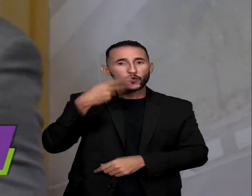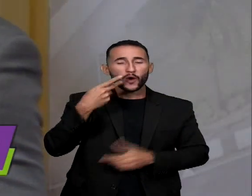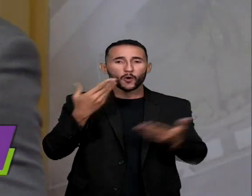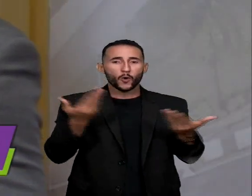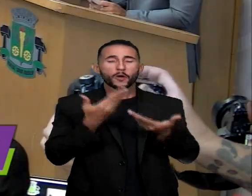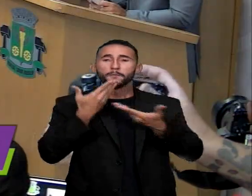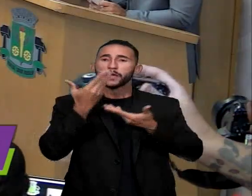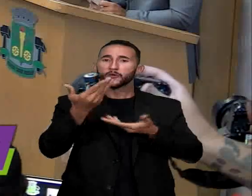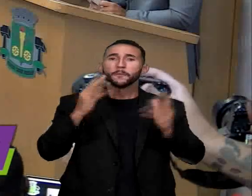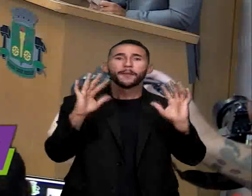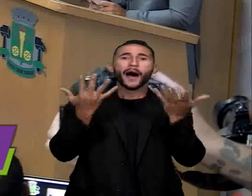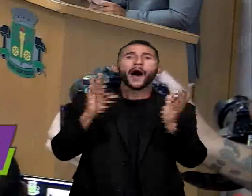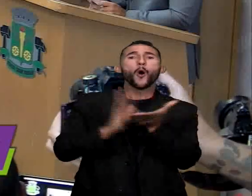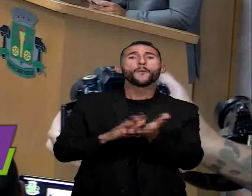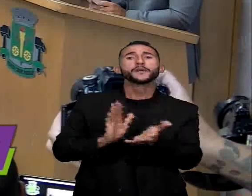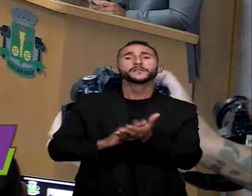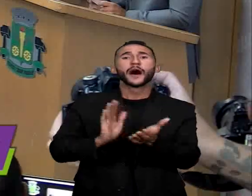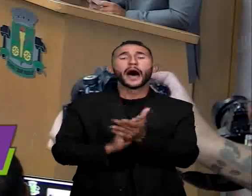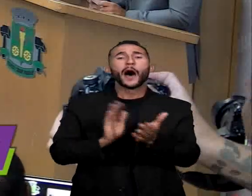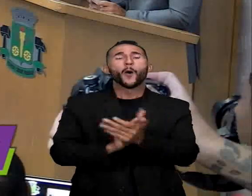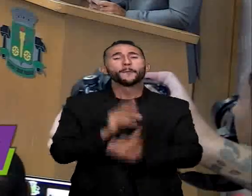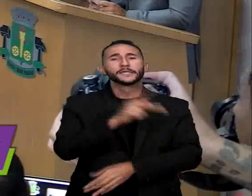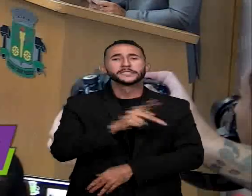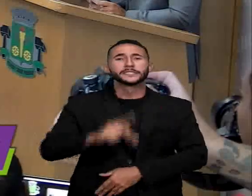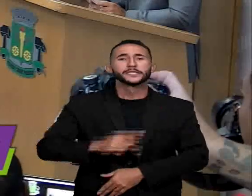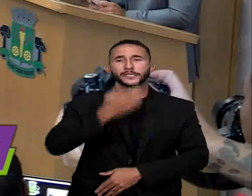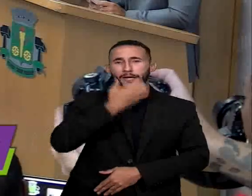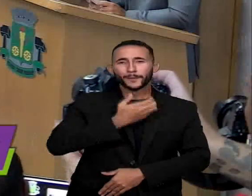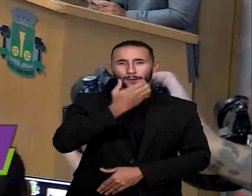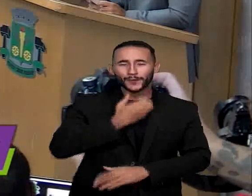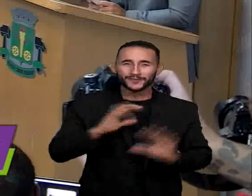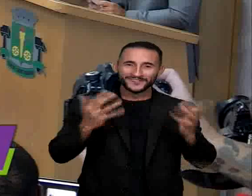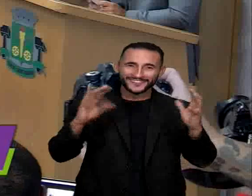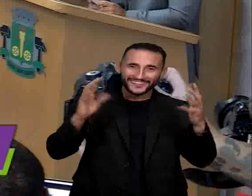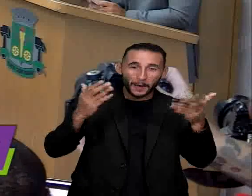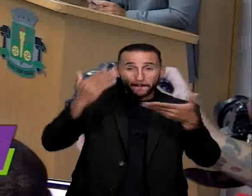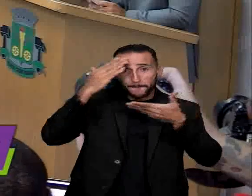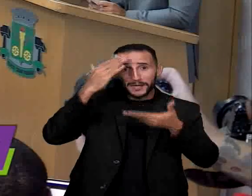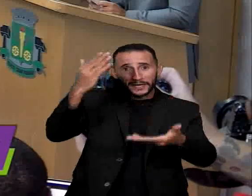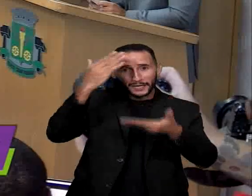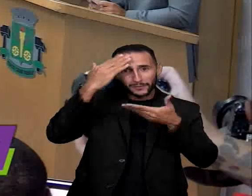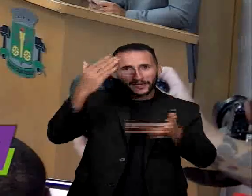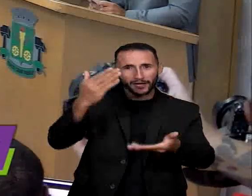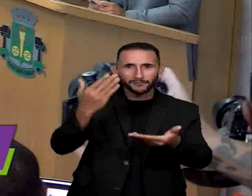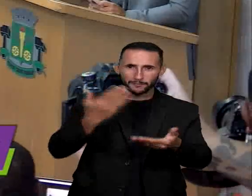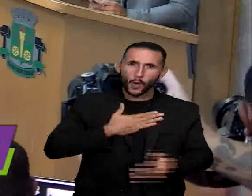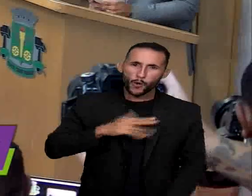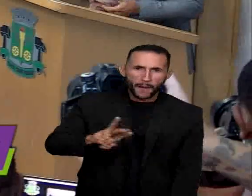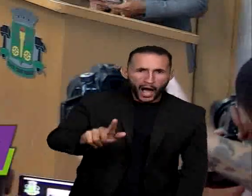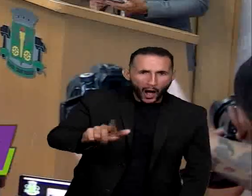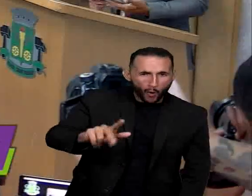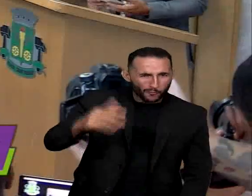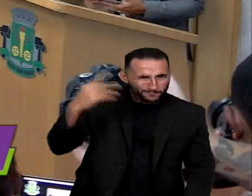presidente da Câmara o Carmo Bastos e eu queria te agradecer muito viu meu